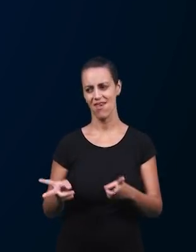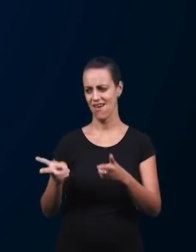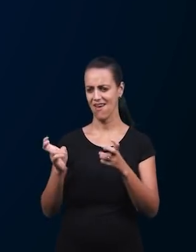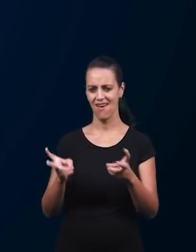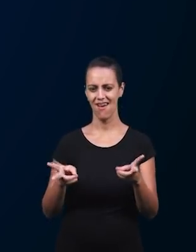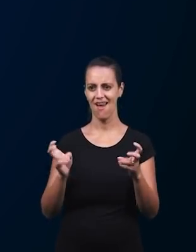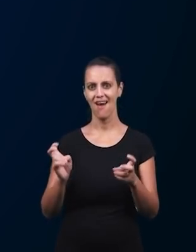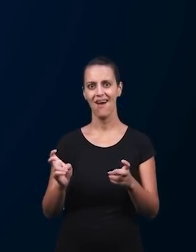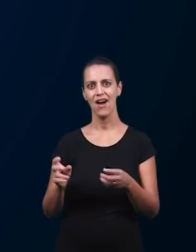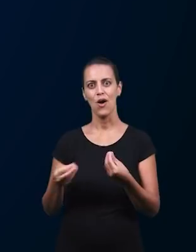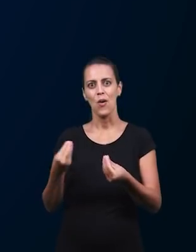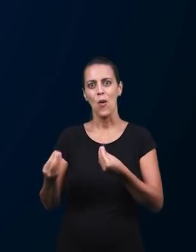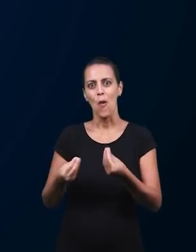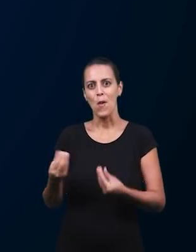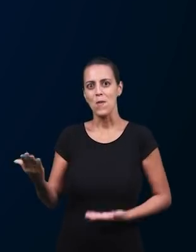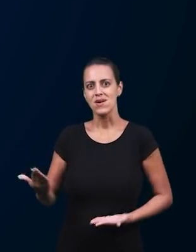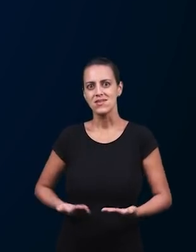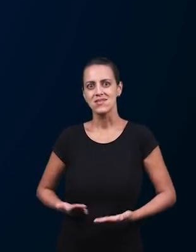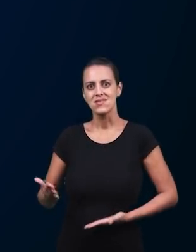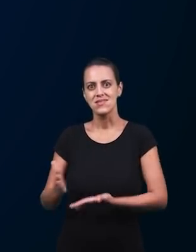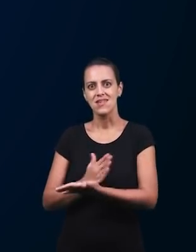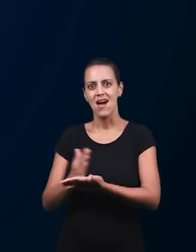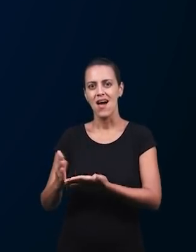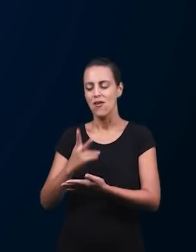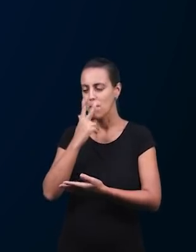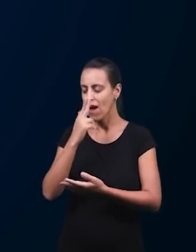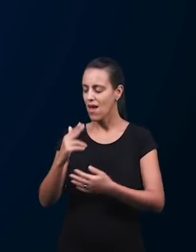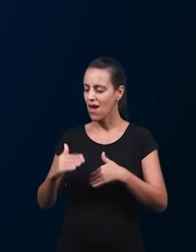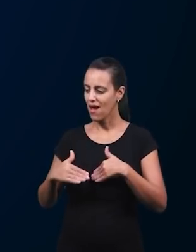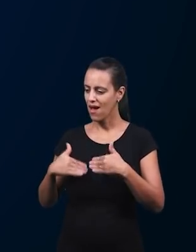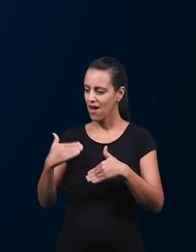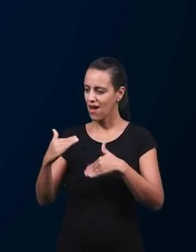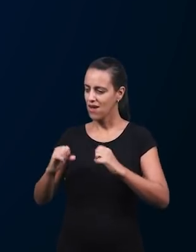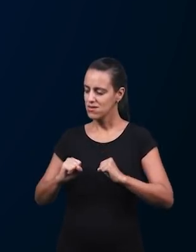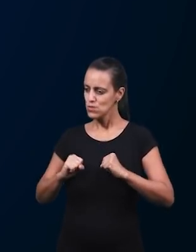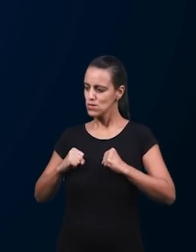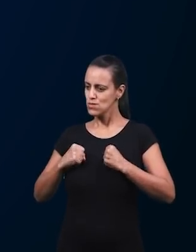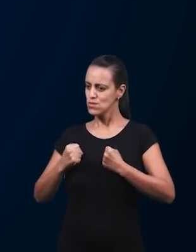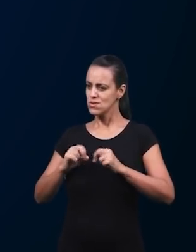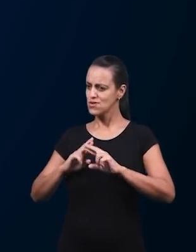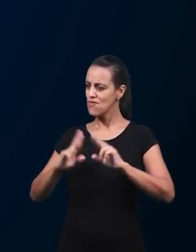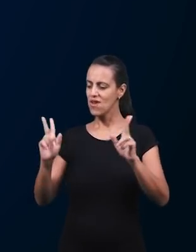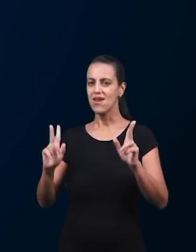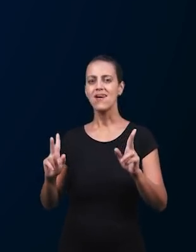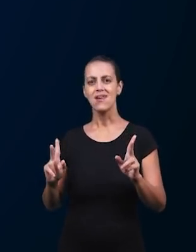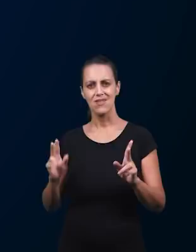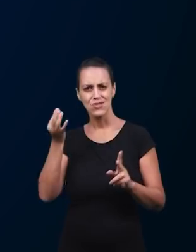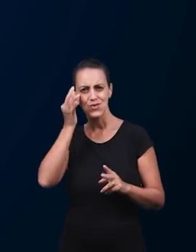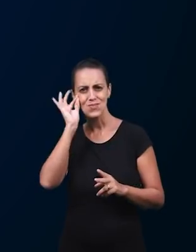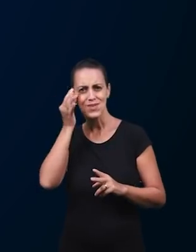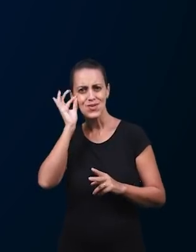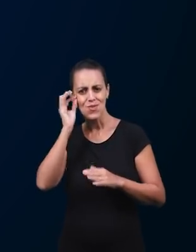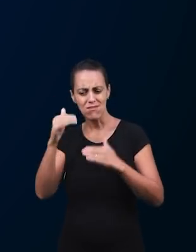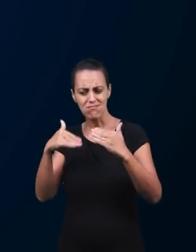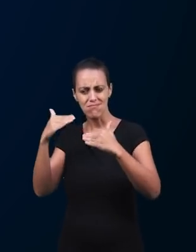crescimento de algumas irmãs, o crescimento espiritual que o Senhor tem dado a algumas irmãs que estão participando nessas